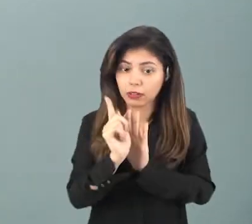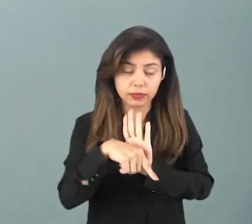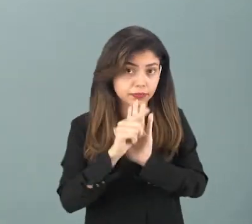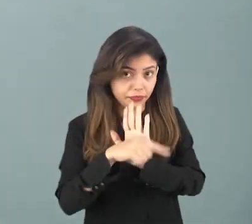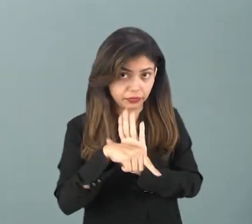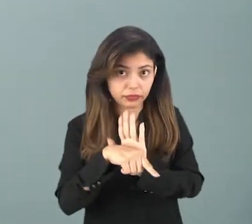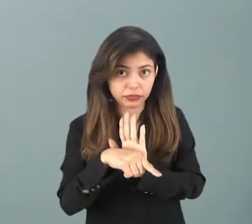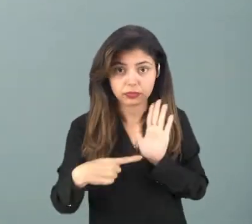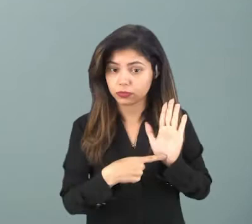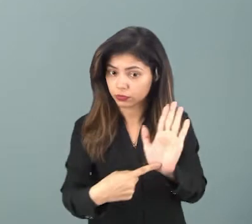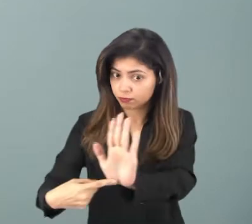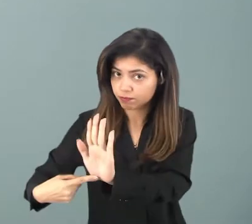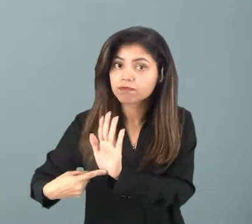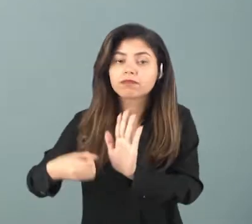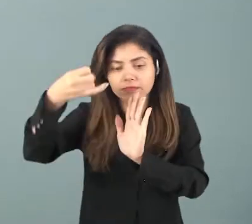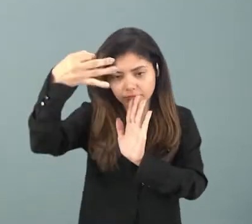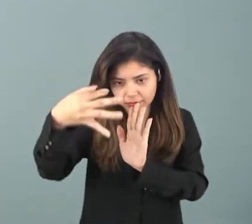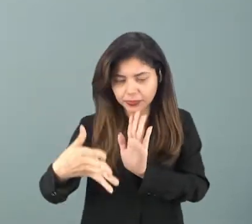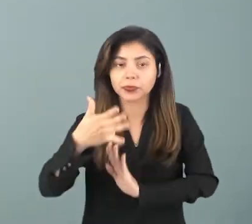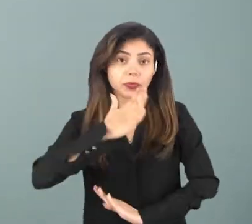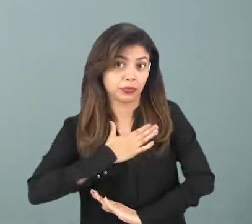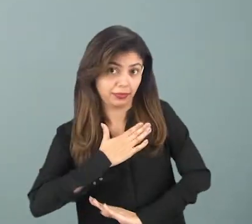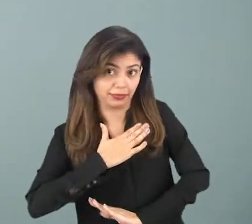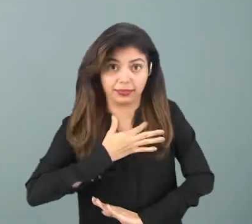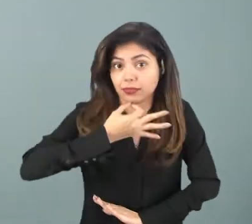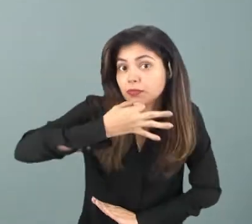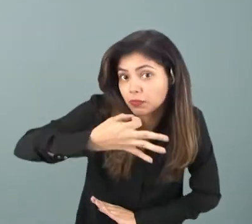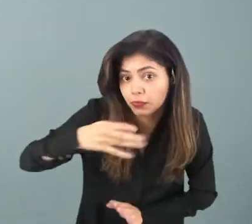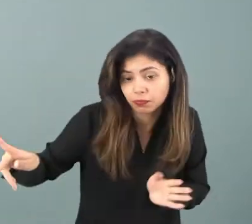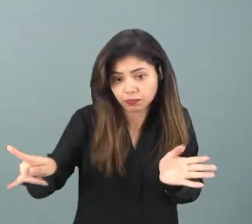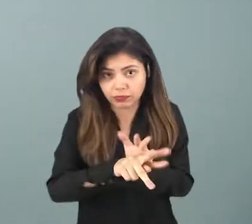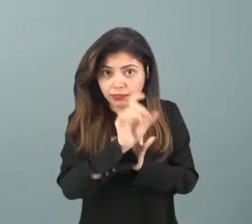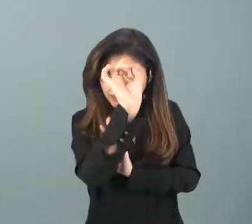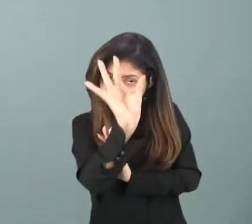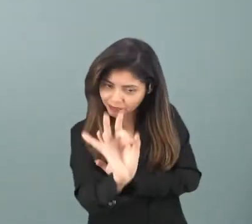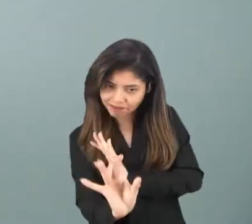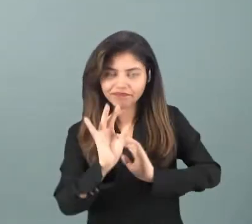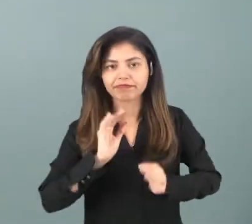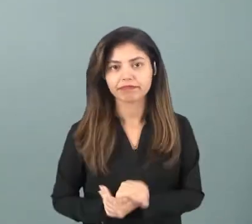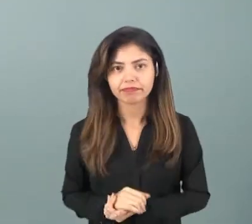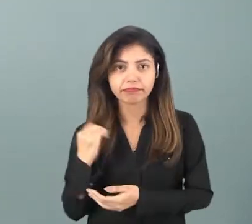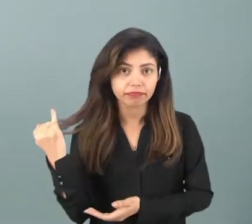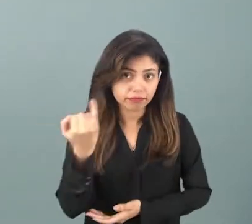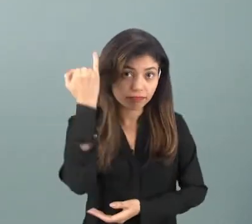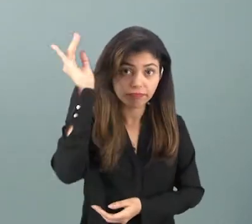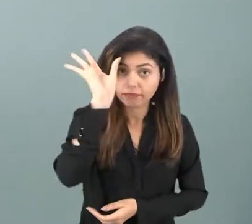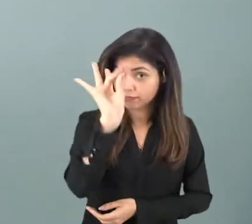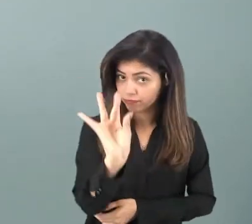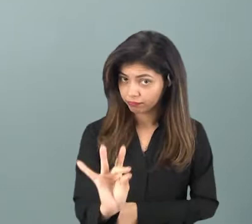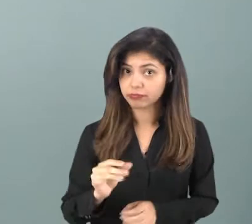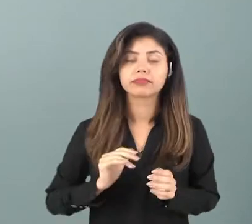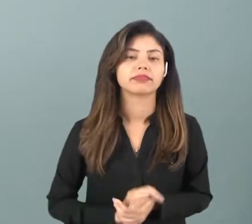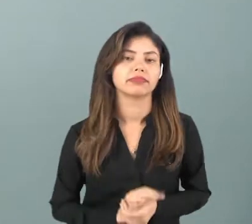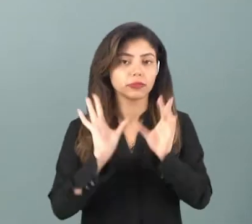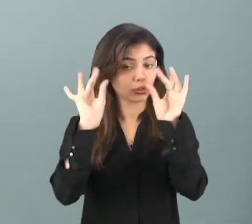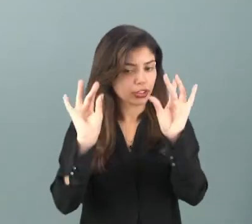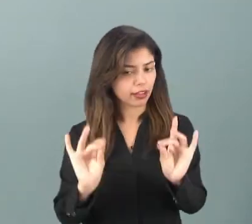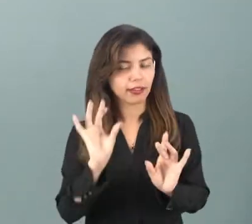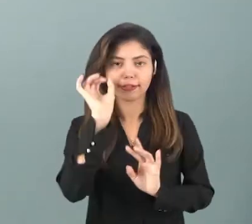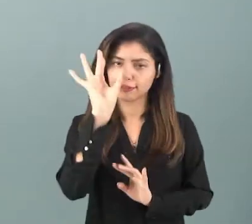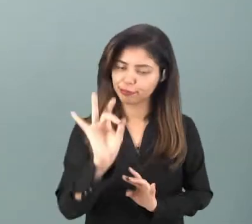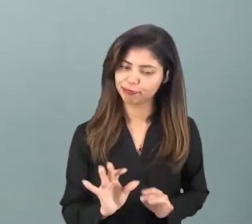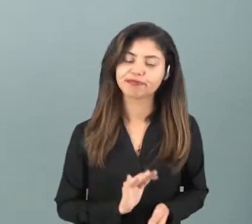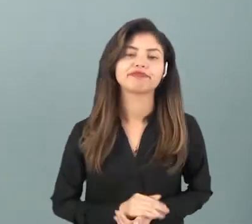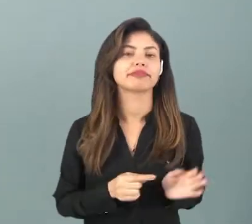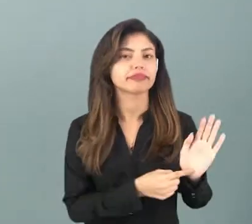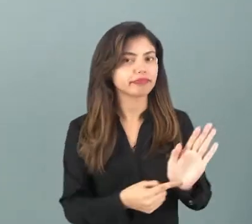gente pode expor nossa opinião e defender com argumentos, tá? Então você vai entender um pouco a importância desse gênero textual e a gente vai poder